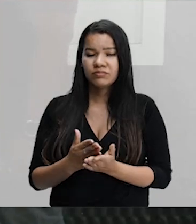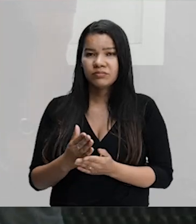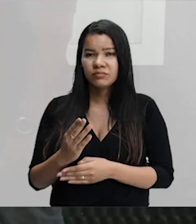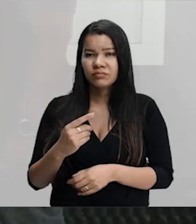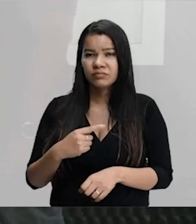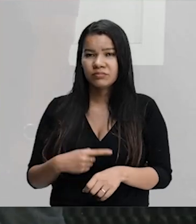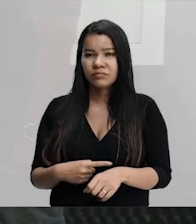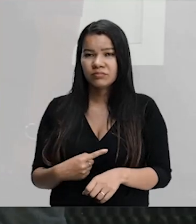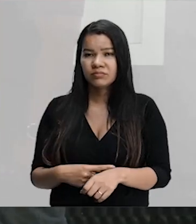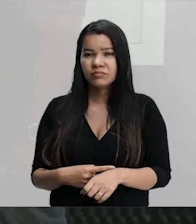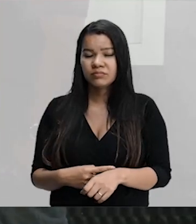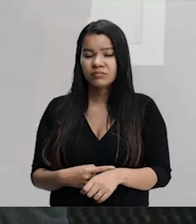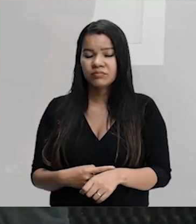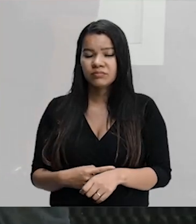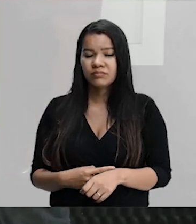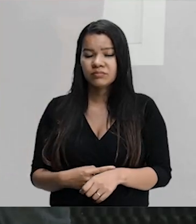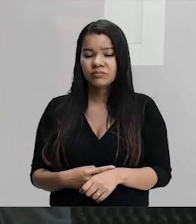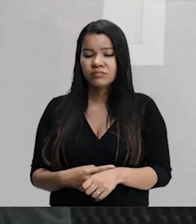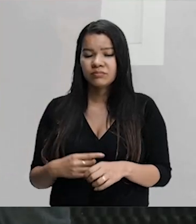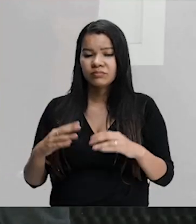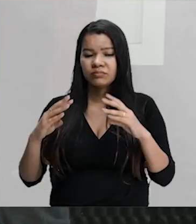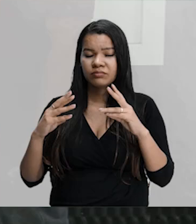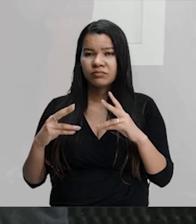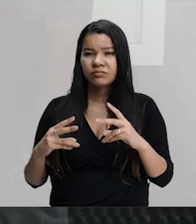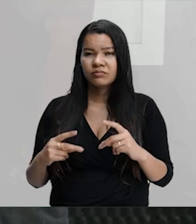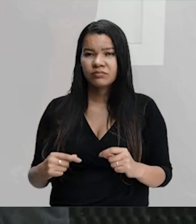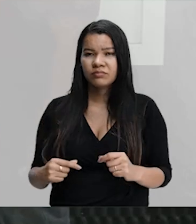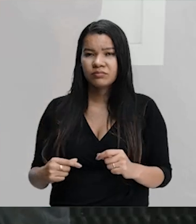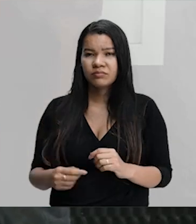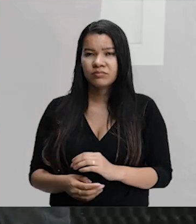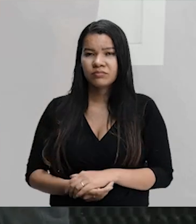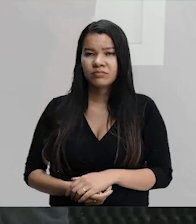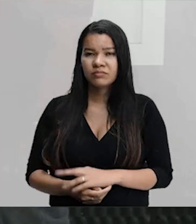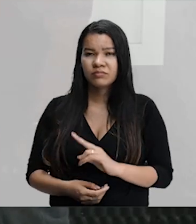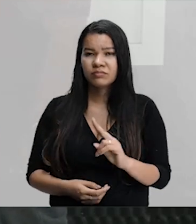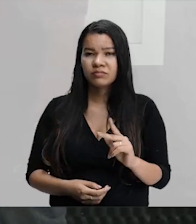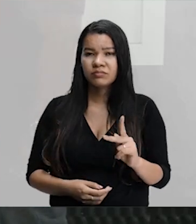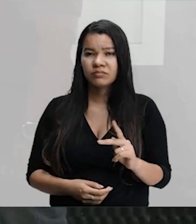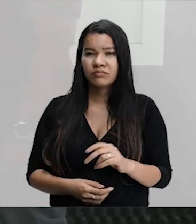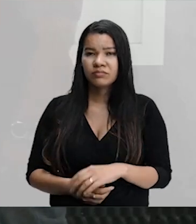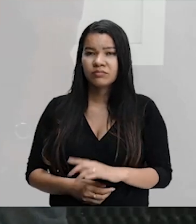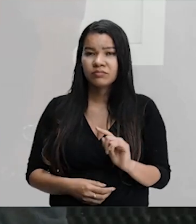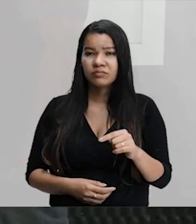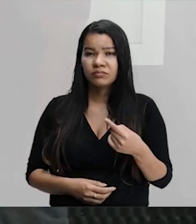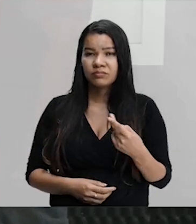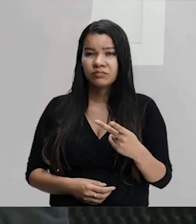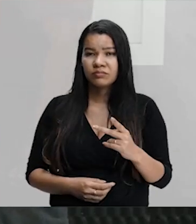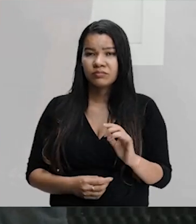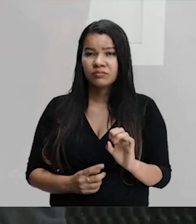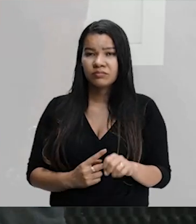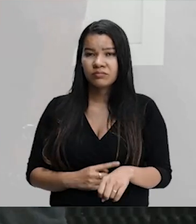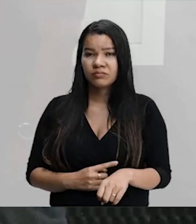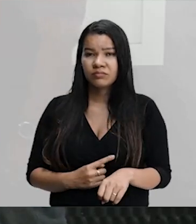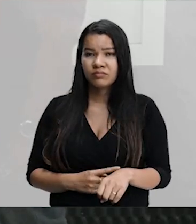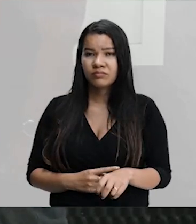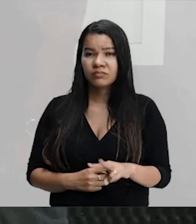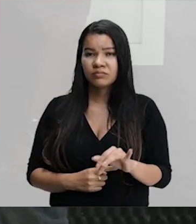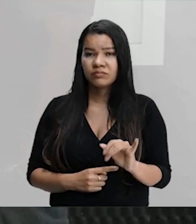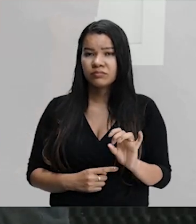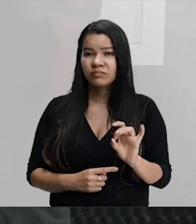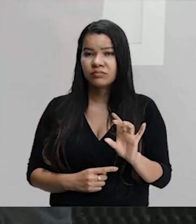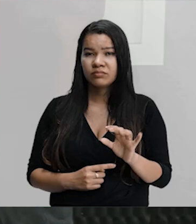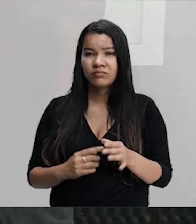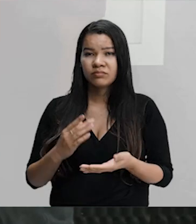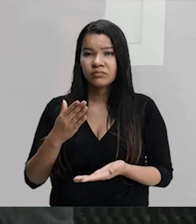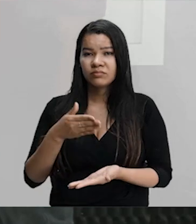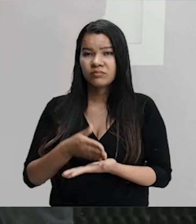né, de semidesintegração, de meia-vida, que nós chamamos de P. Depois desse tempo, tá certo? Ele vai ser só a